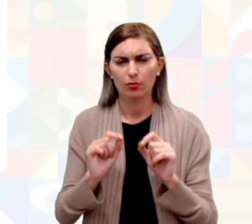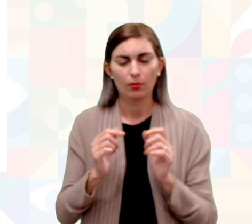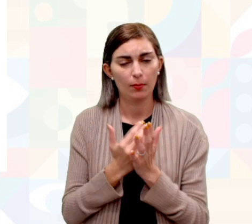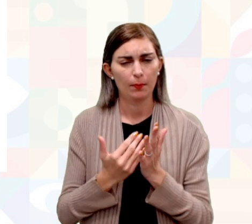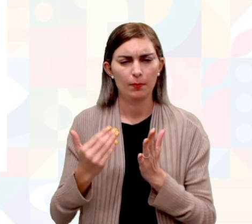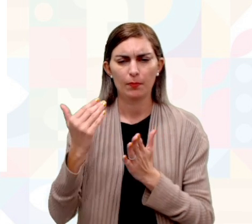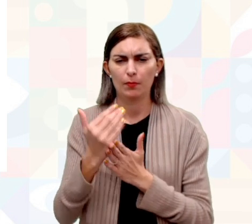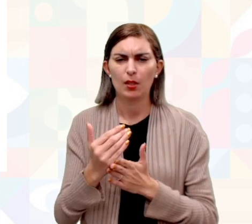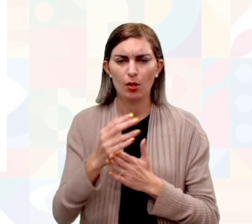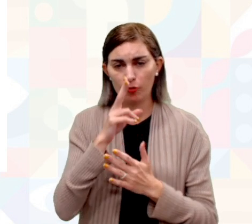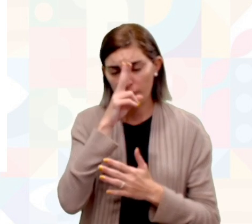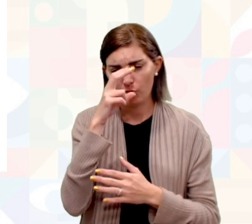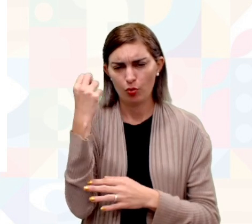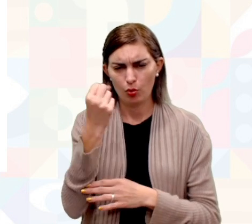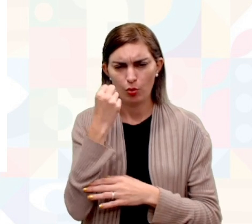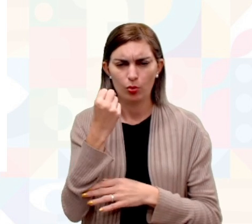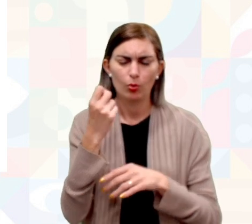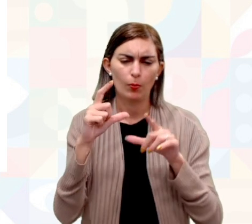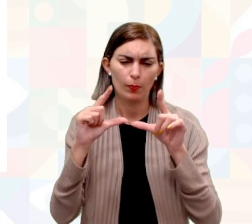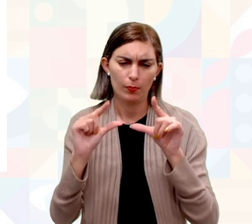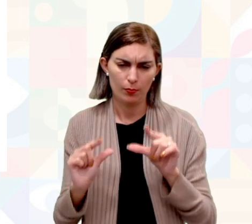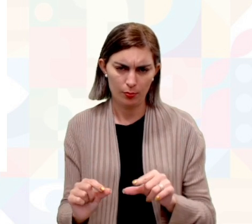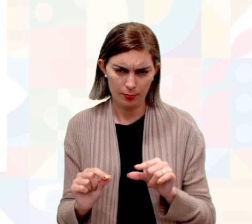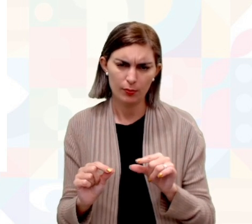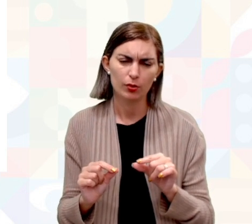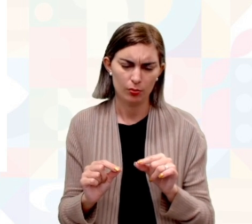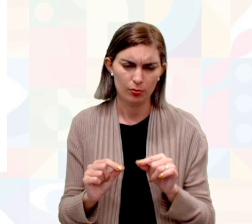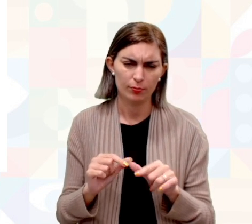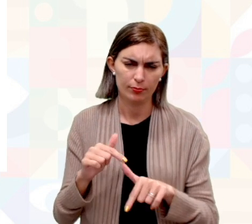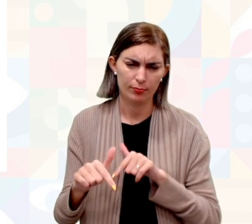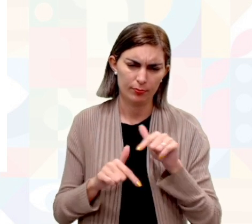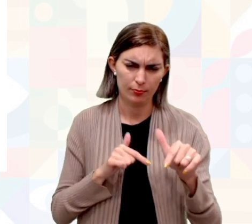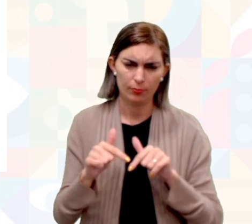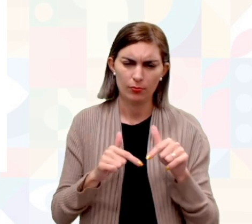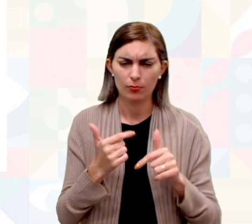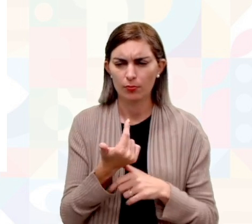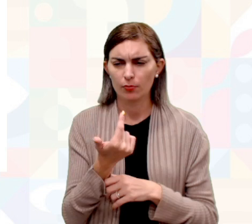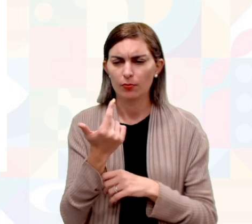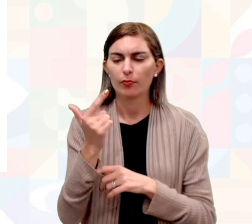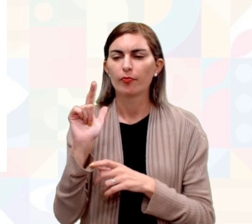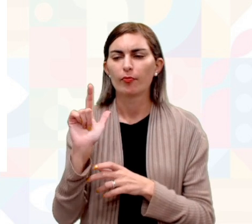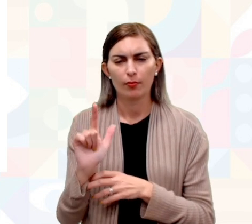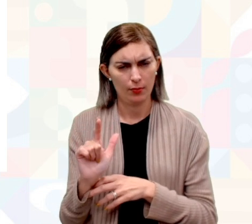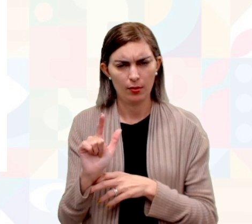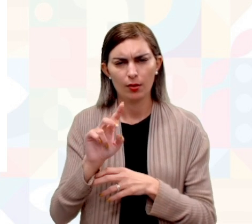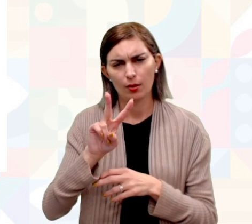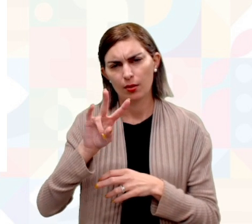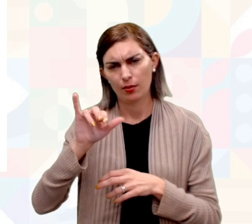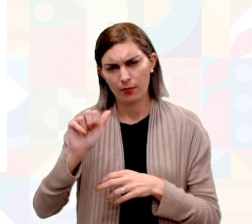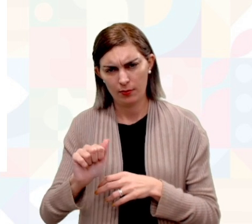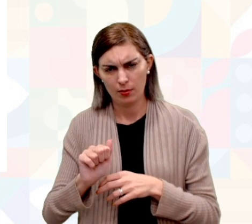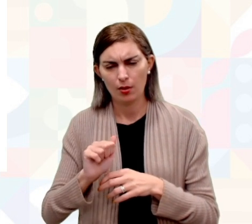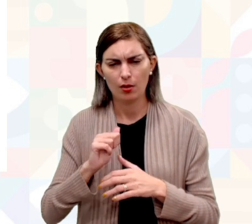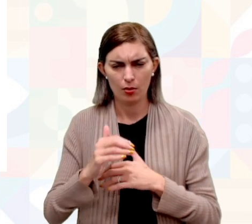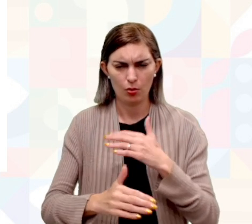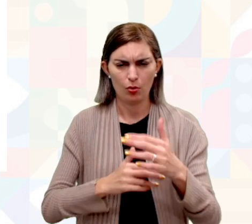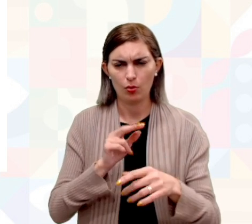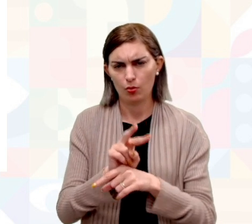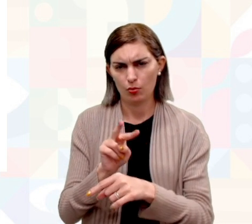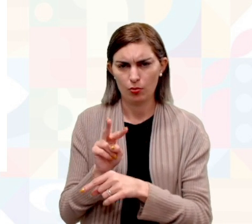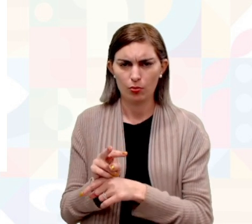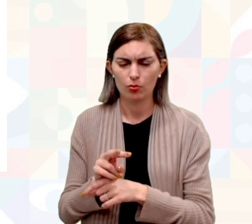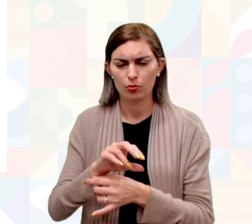mais agressiva ou menos ao organismo do trabalhador. Uma outra via, né, é a concentração